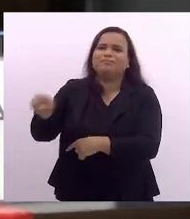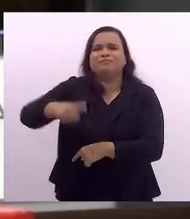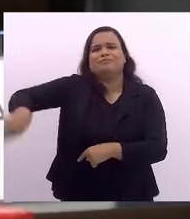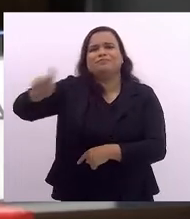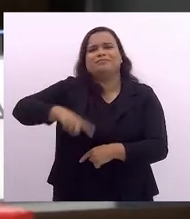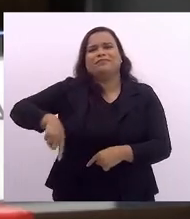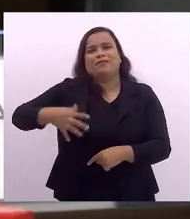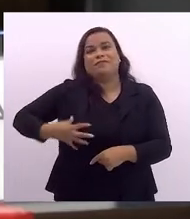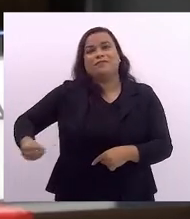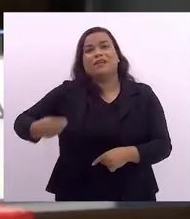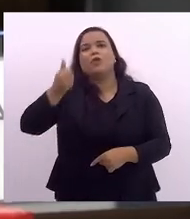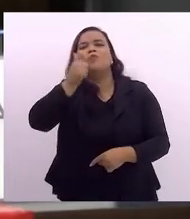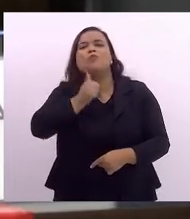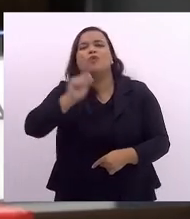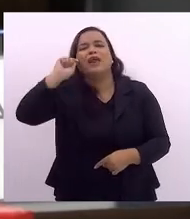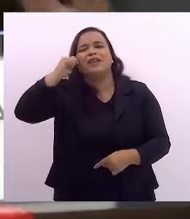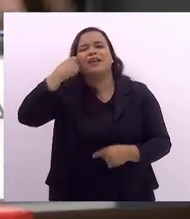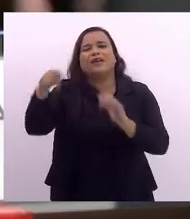nesse país.